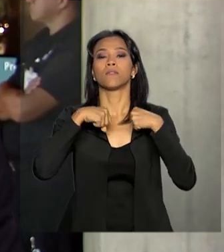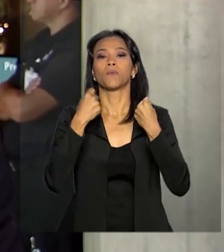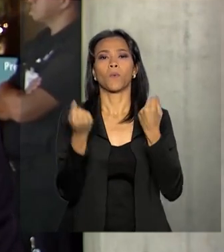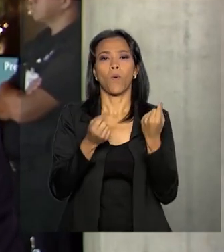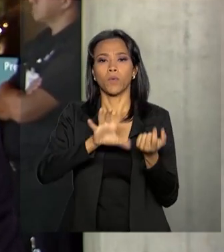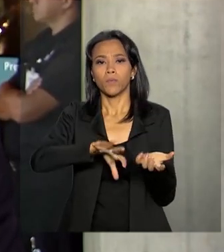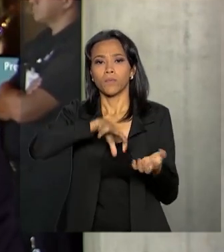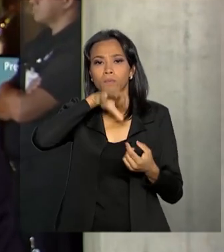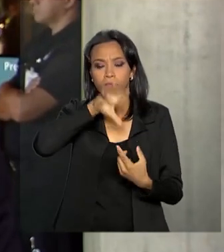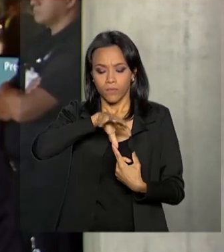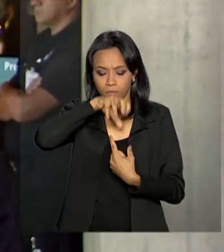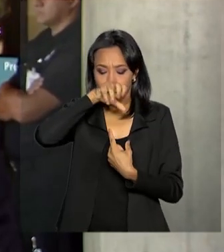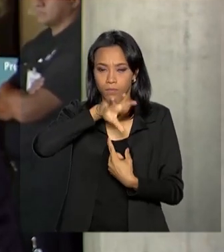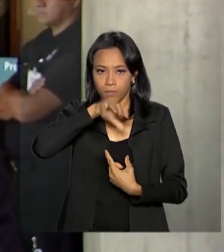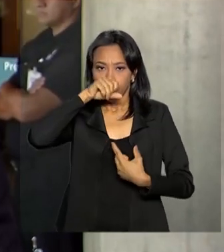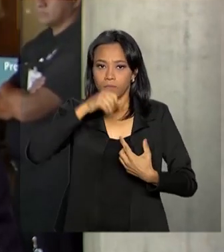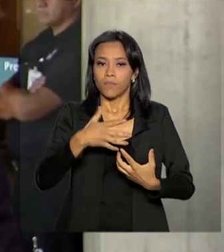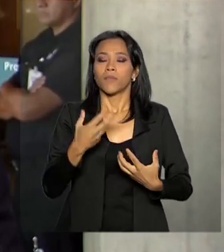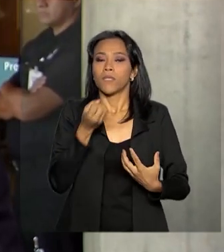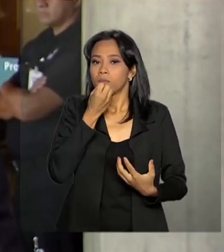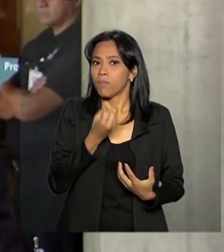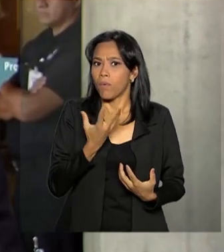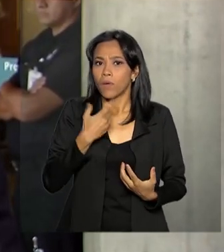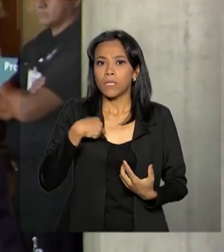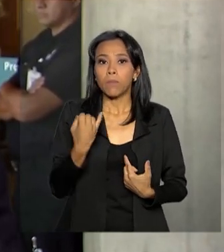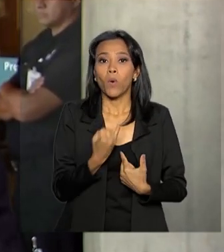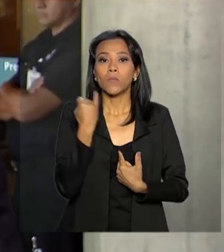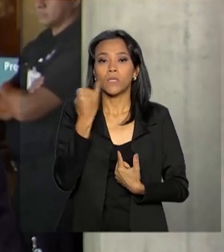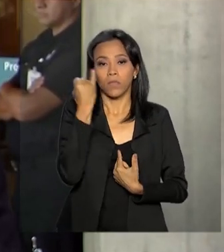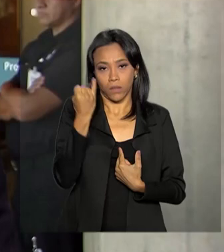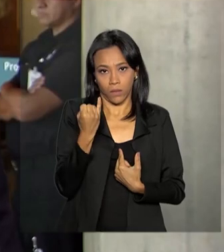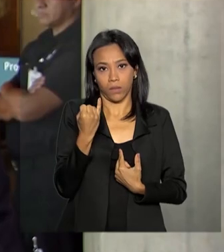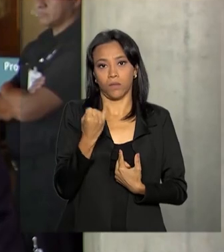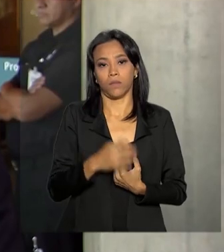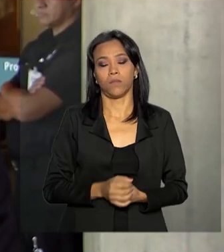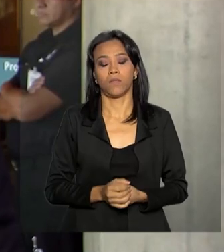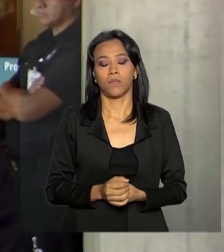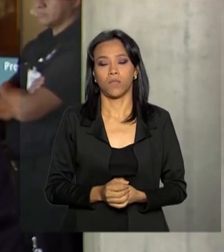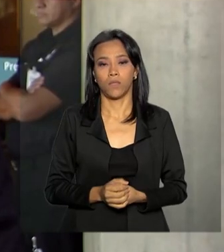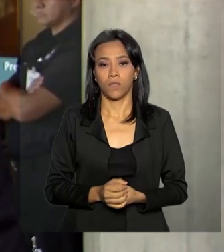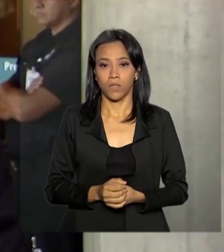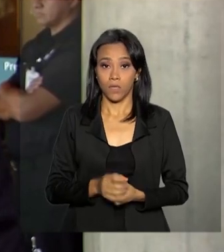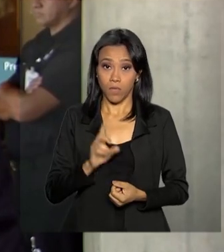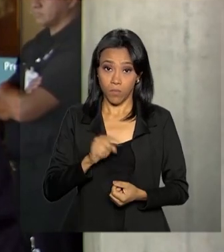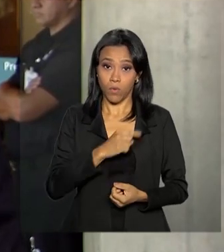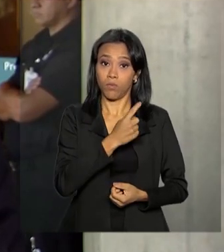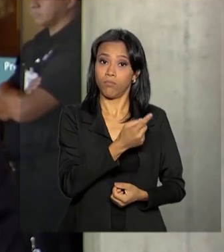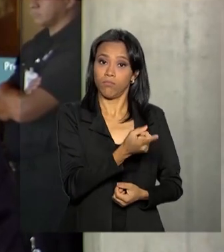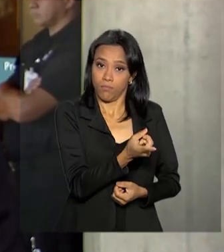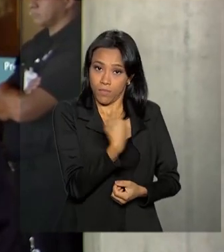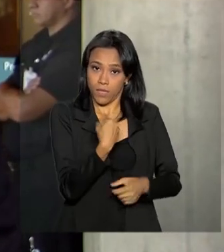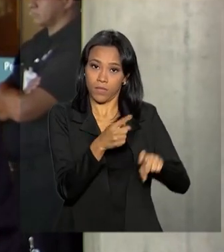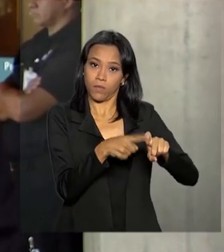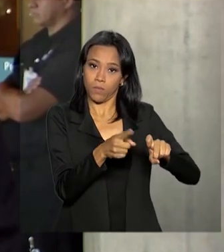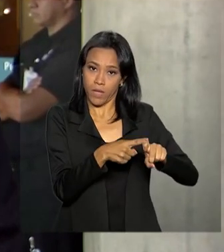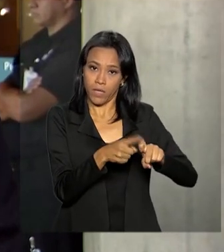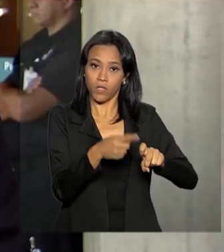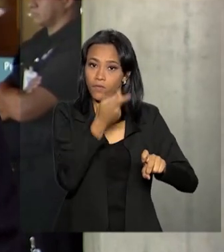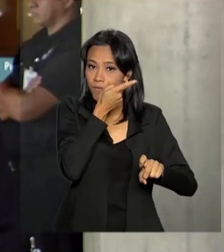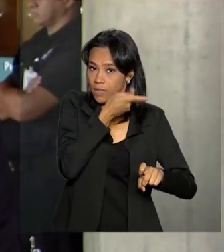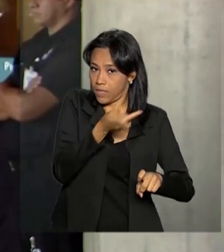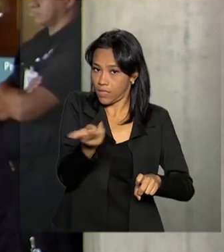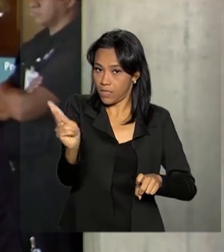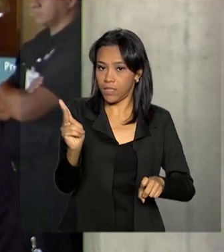muito importantes para a dissipação de líquido. Por ordem médica, as visitas